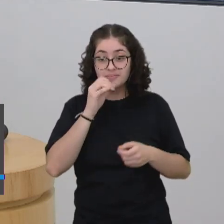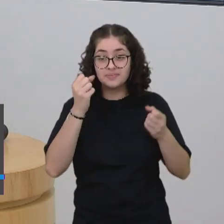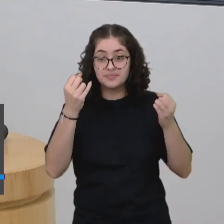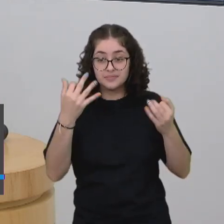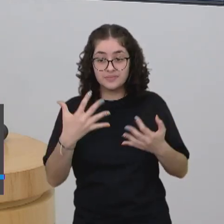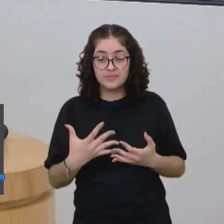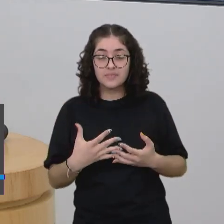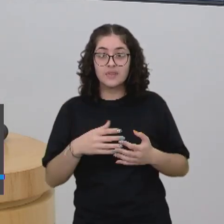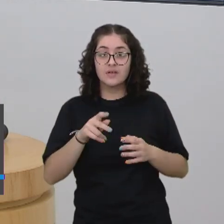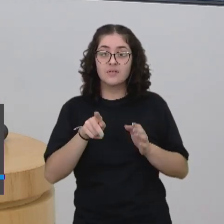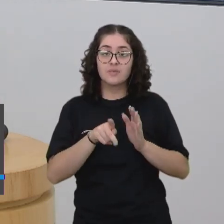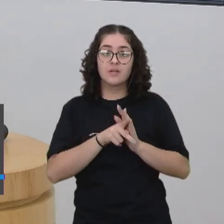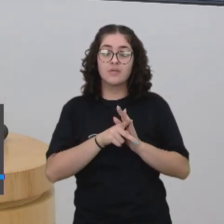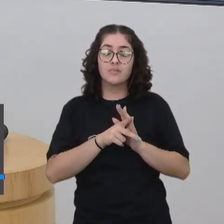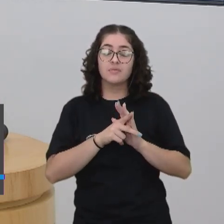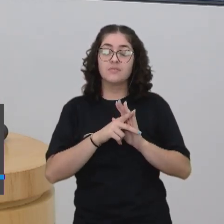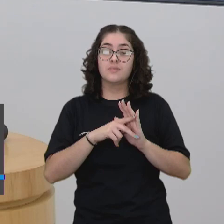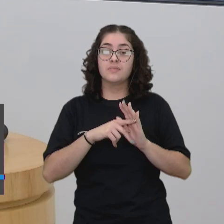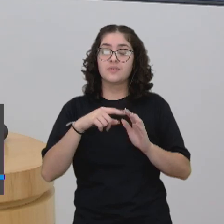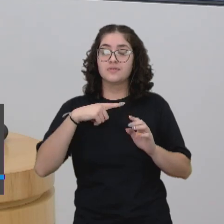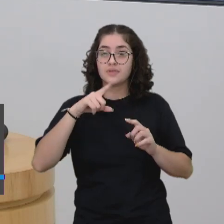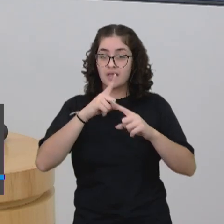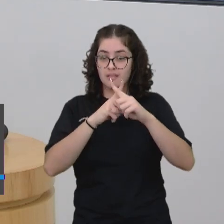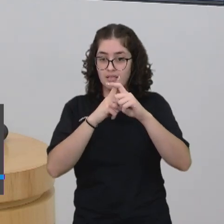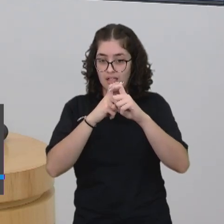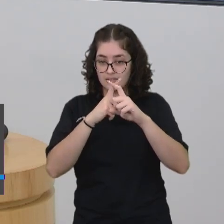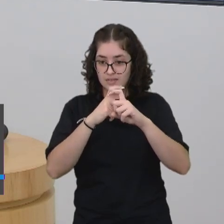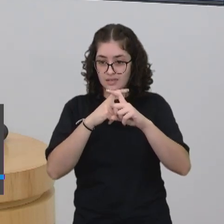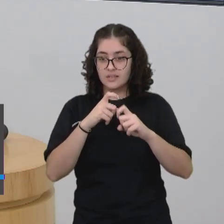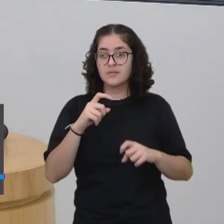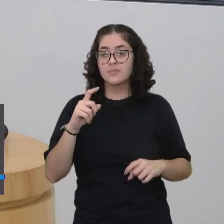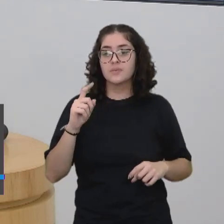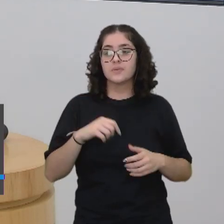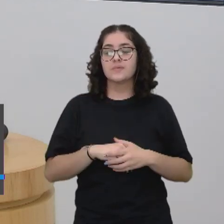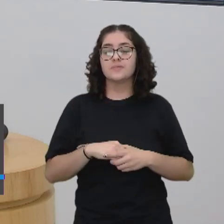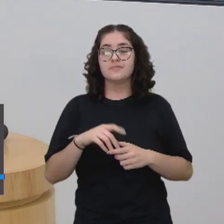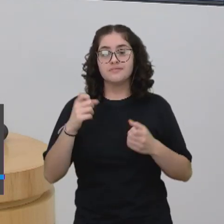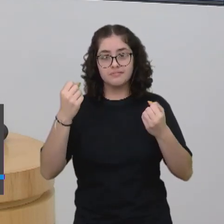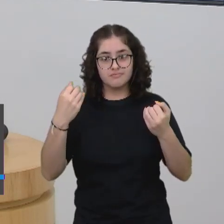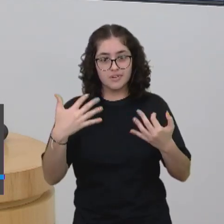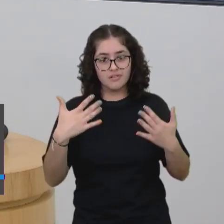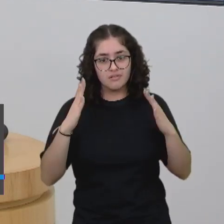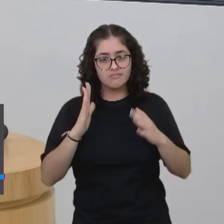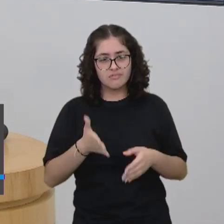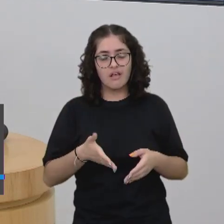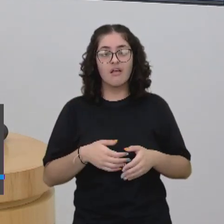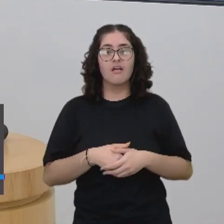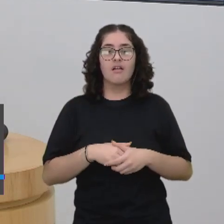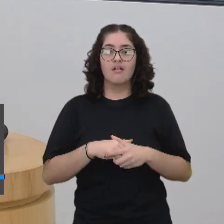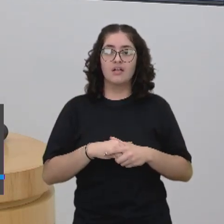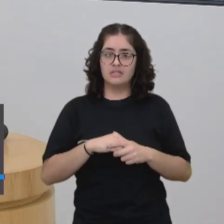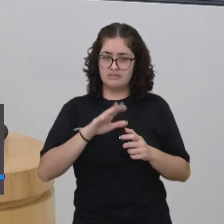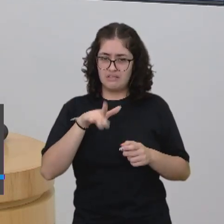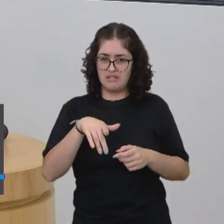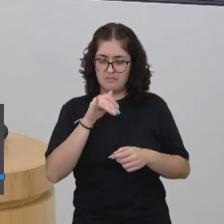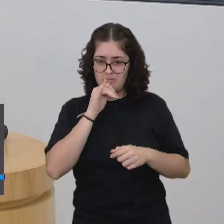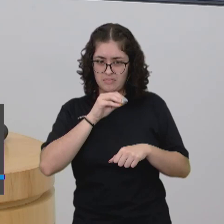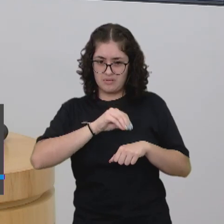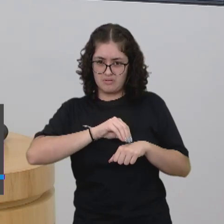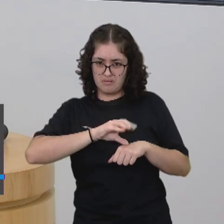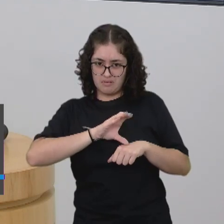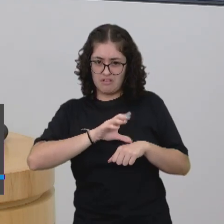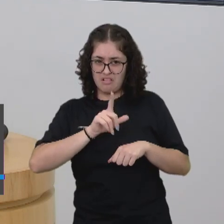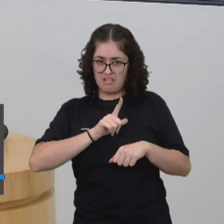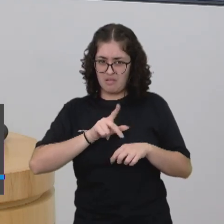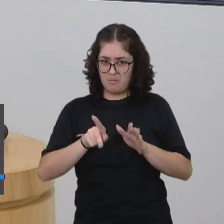sobre ciência nazista, eu não vou voltar nessa parte, mas eu recomendo que vocês voltem na aula para entender. Será que o conhecimento, ele tem